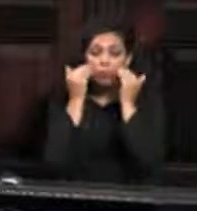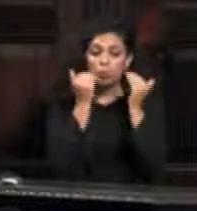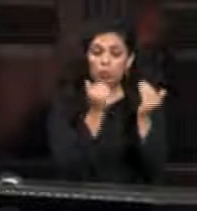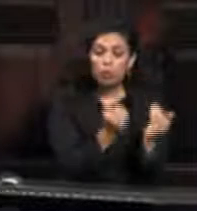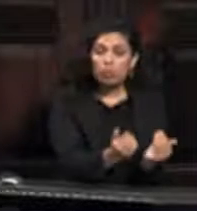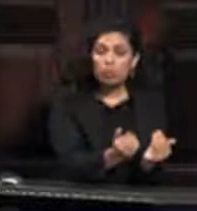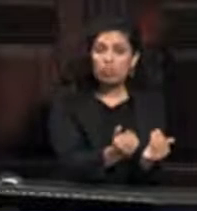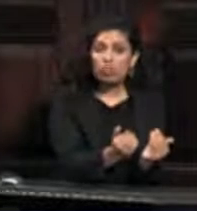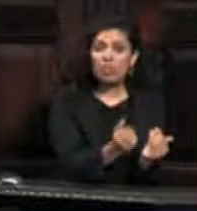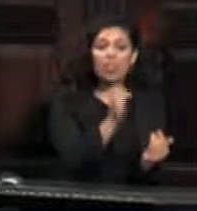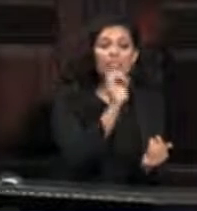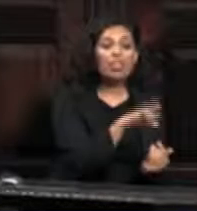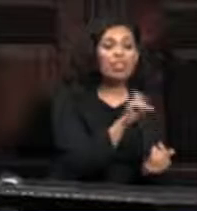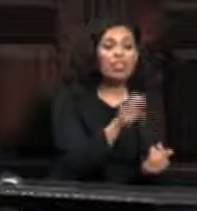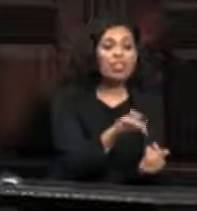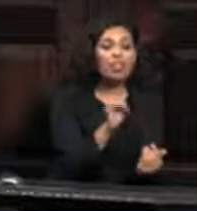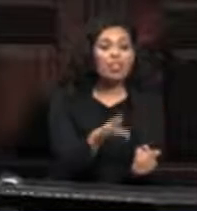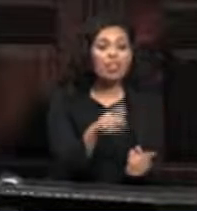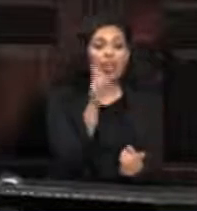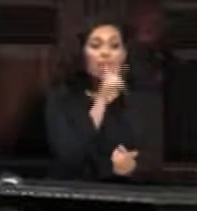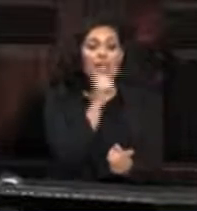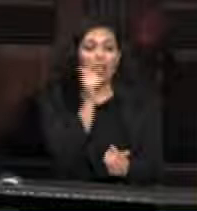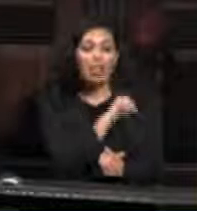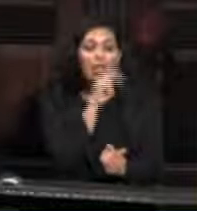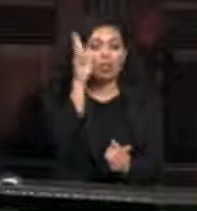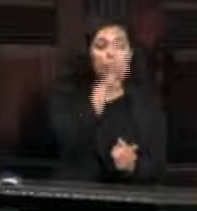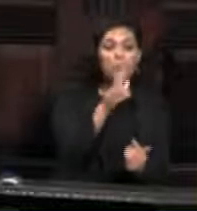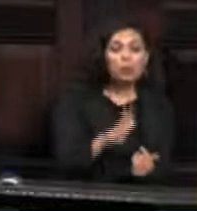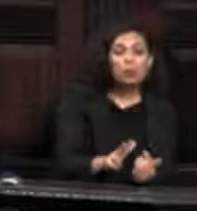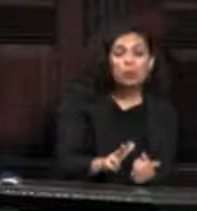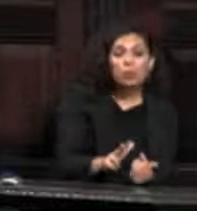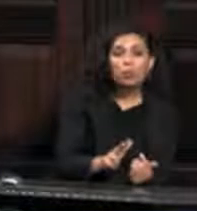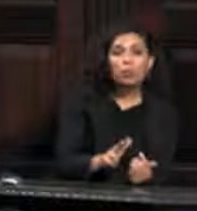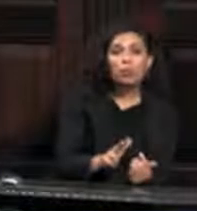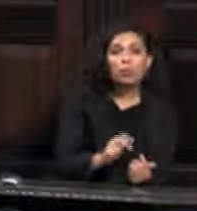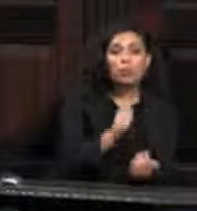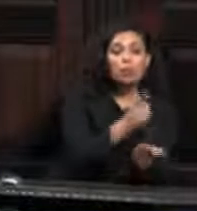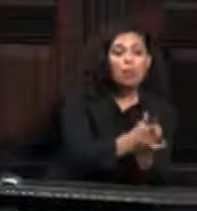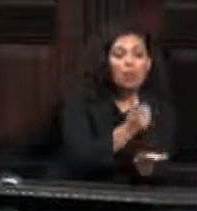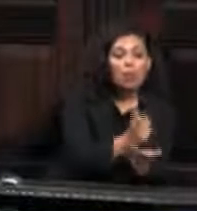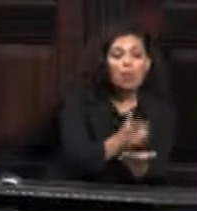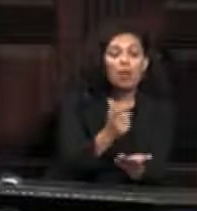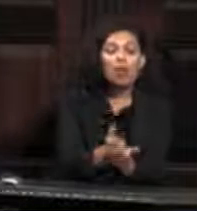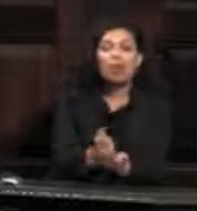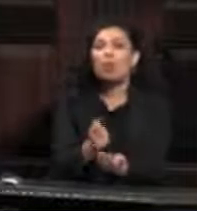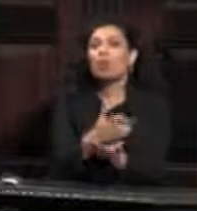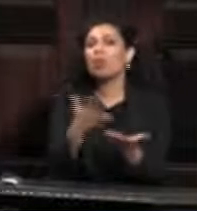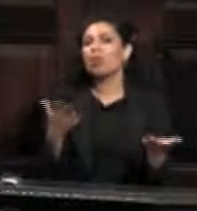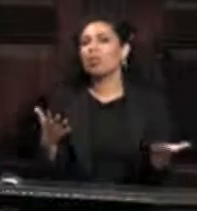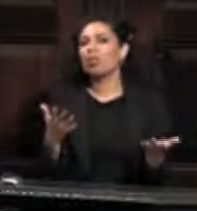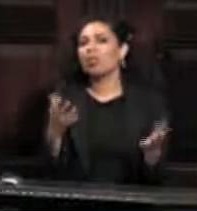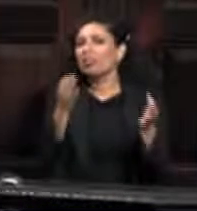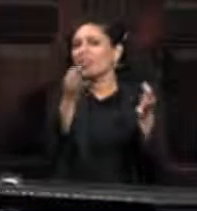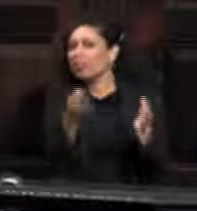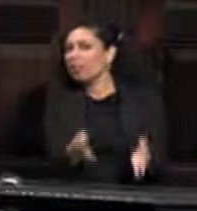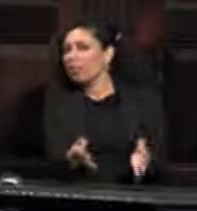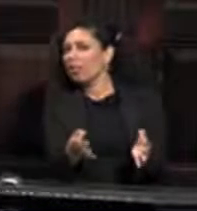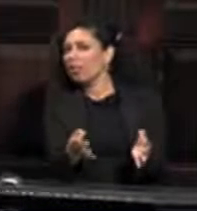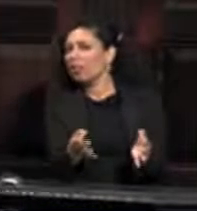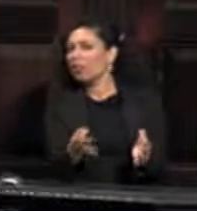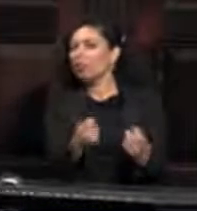cada um, considerando, e olhem só o absurdo, o condomínio repassava